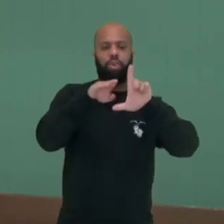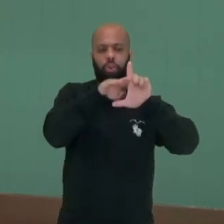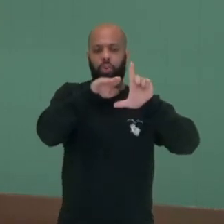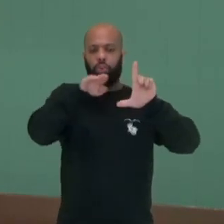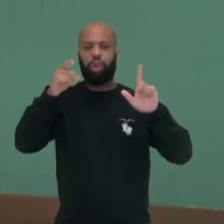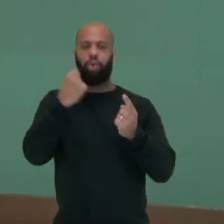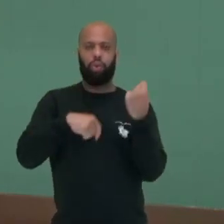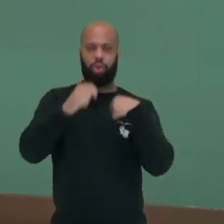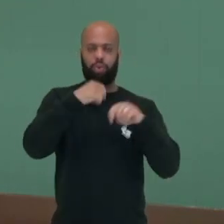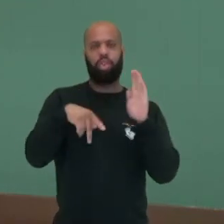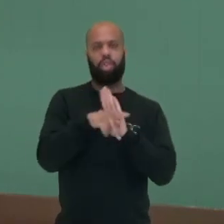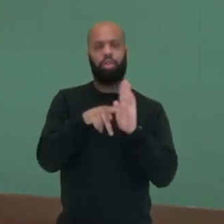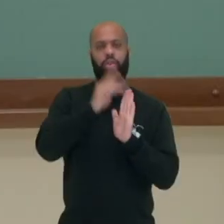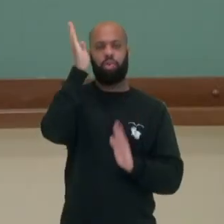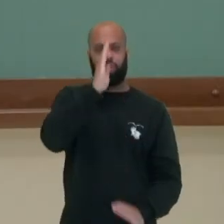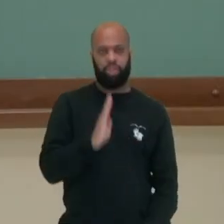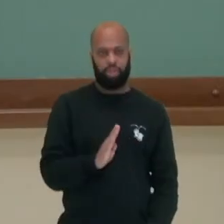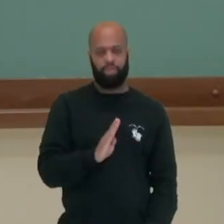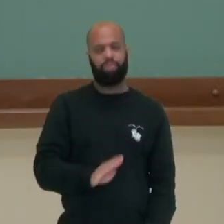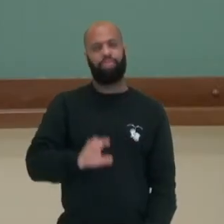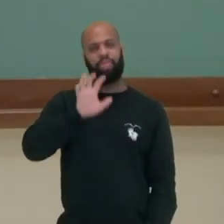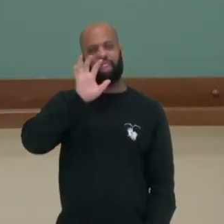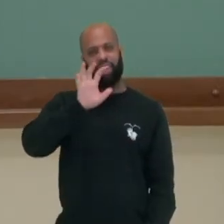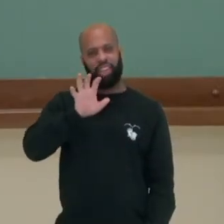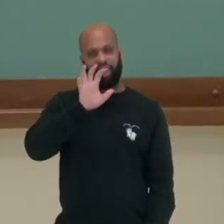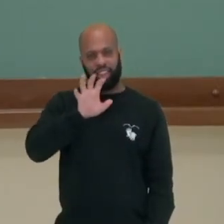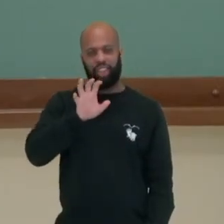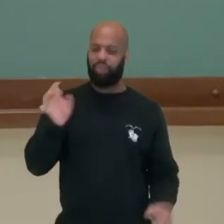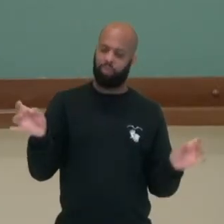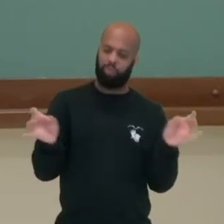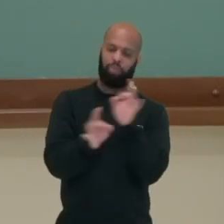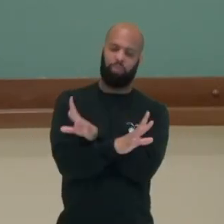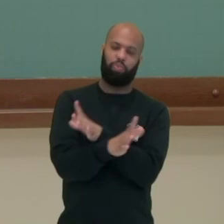a economia do Brasil. É isso, crianças.